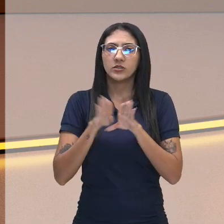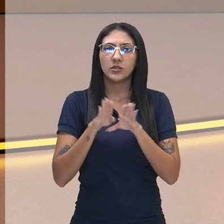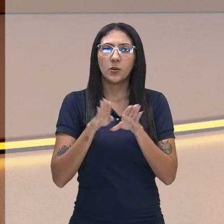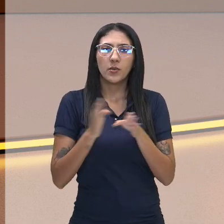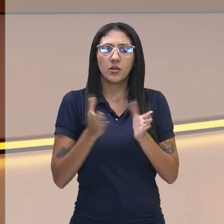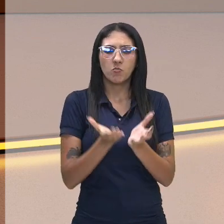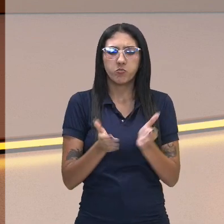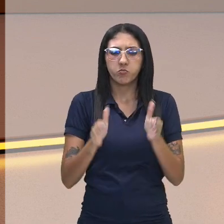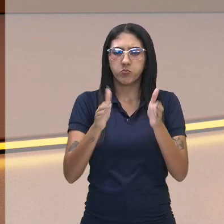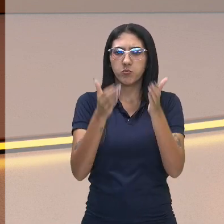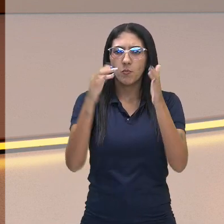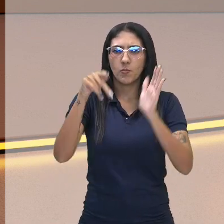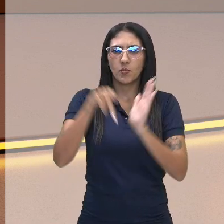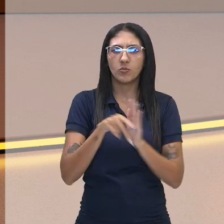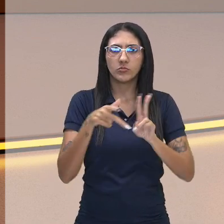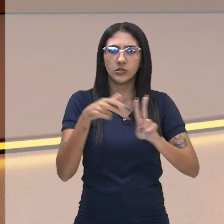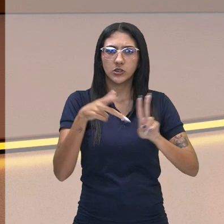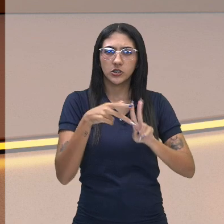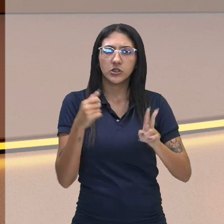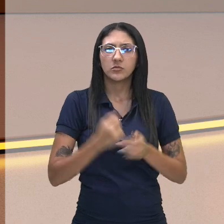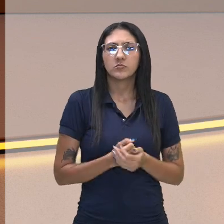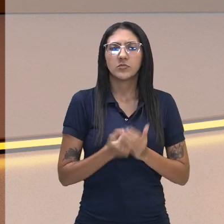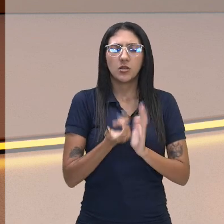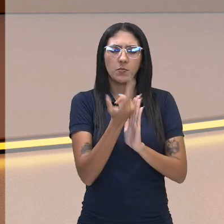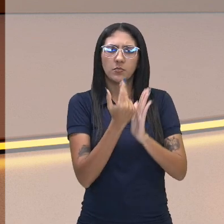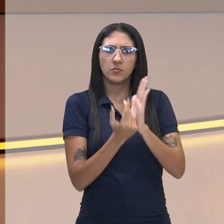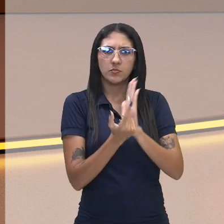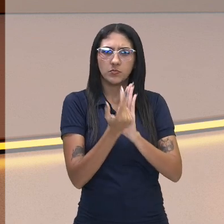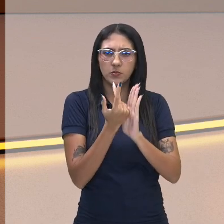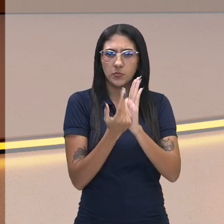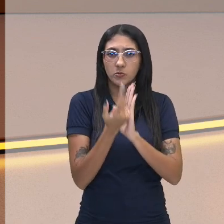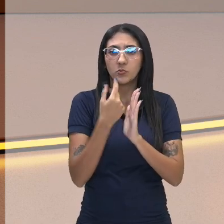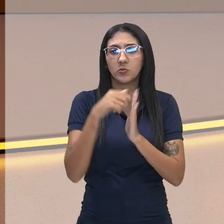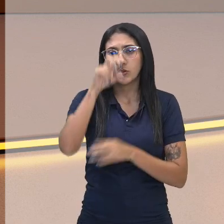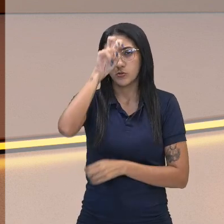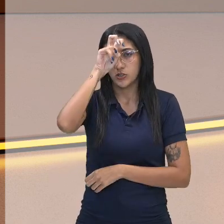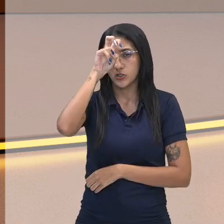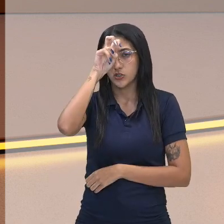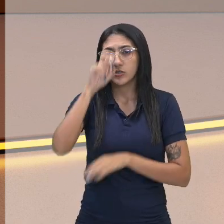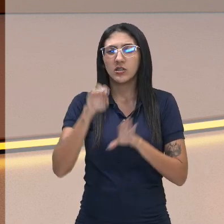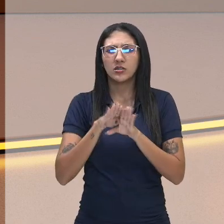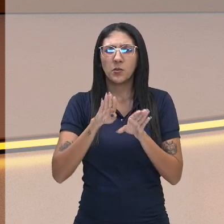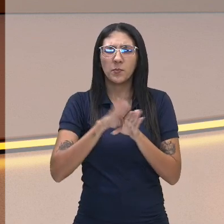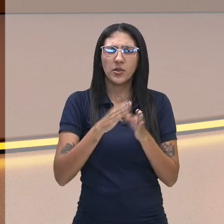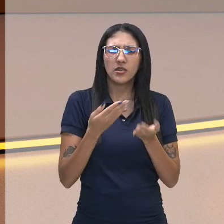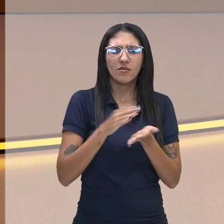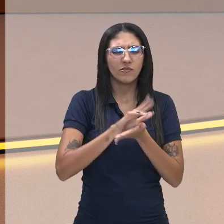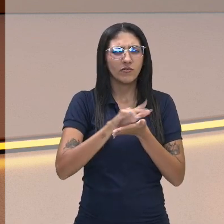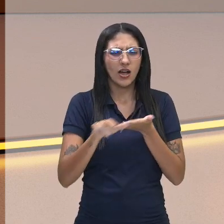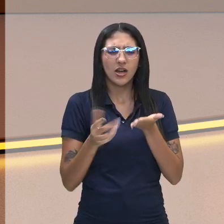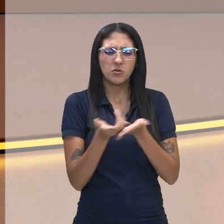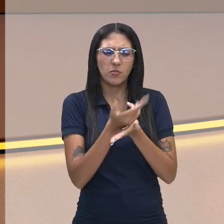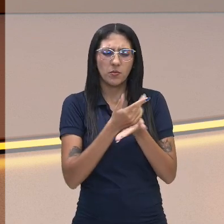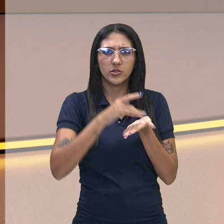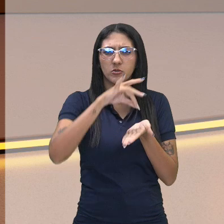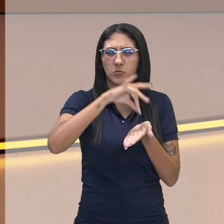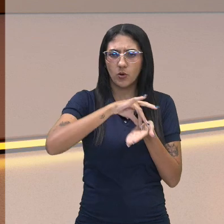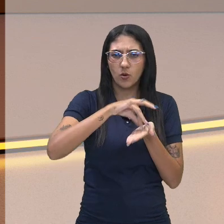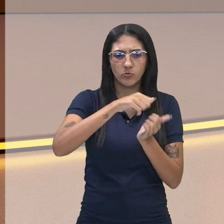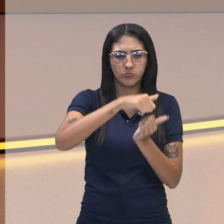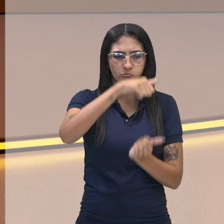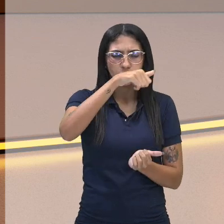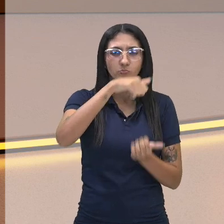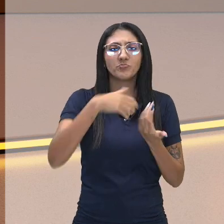pinturas egípcias, mapa em pergaminho. Então, aqui trouxemos alguns exemplos